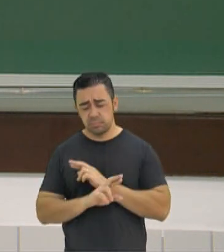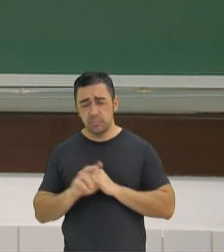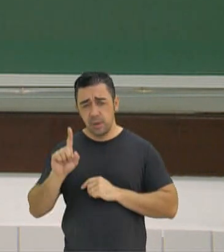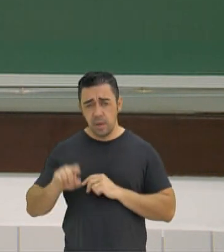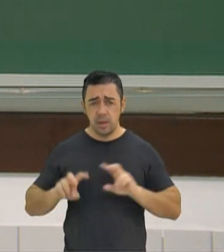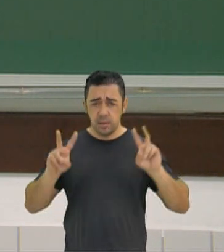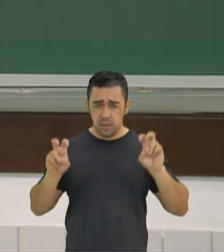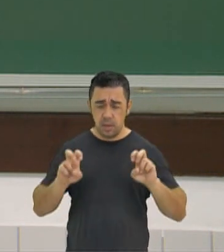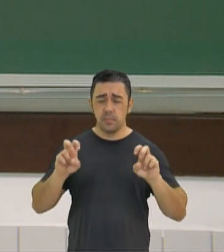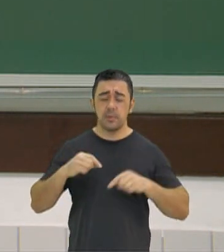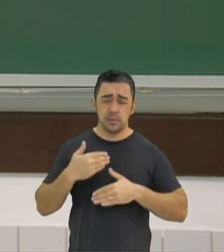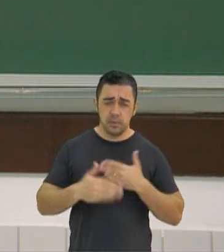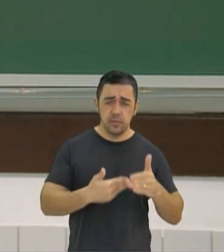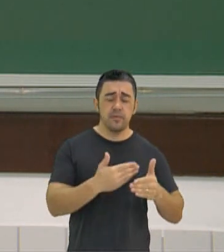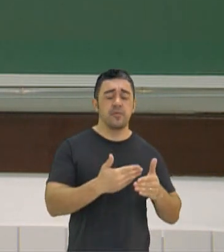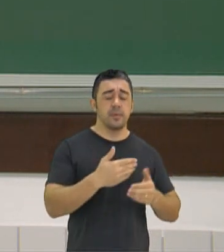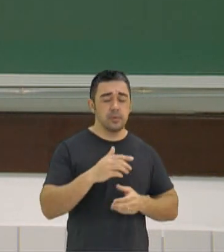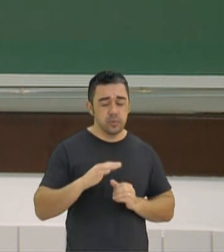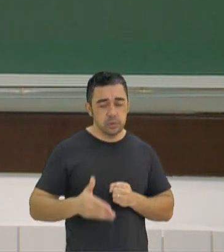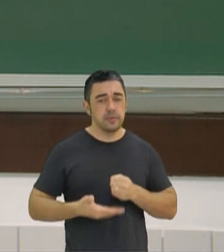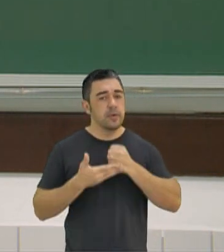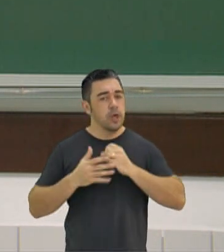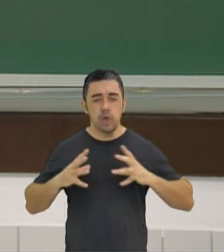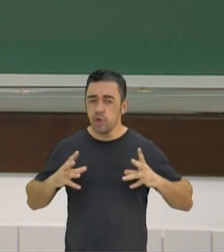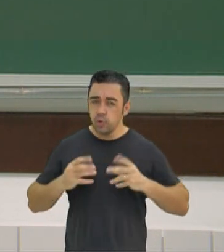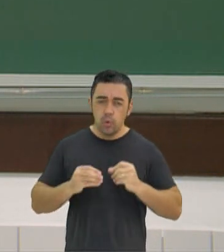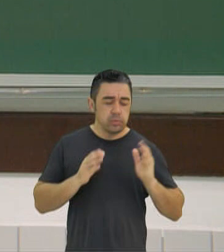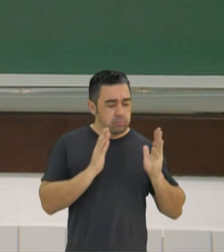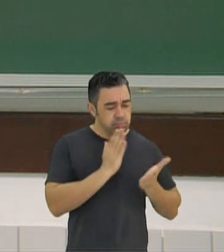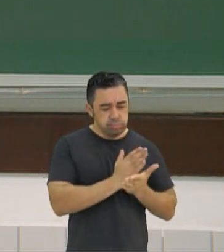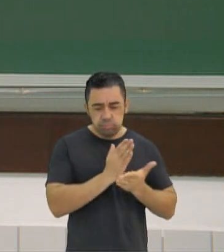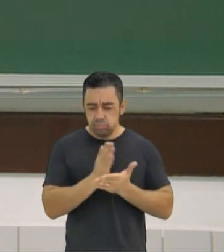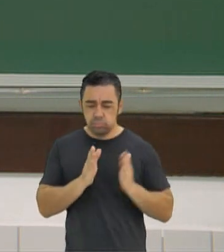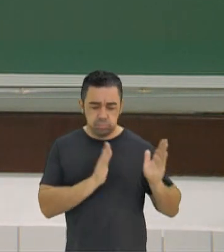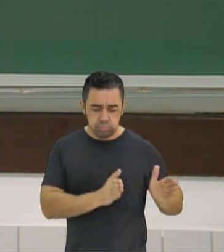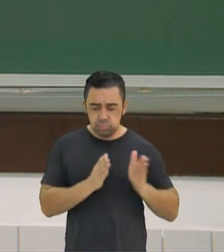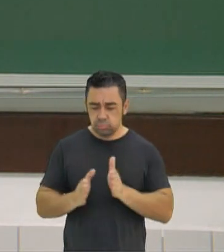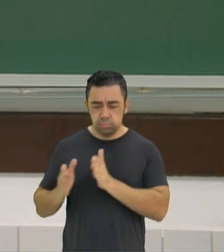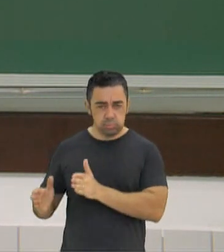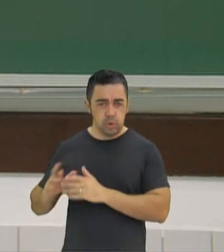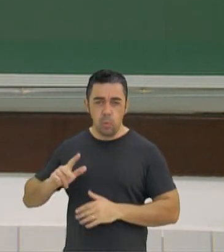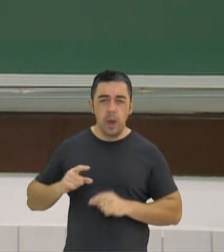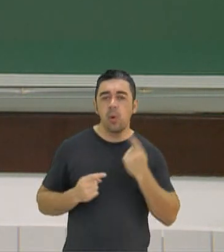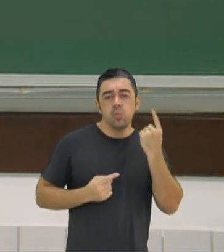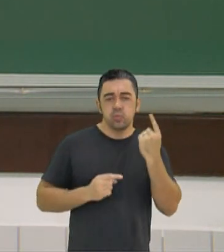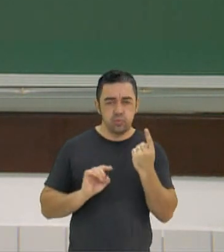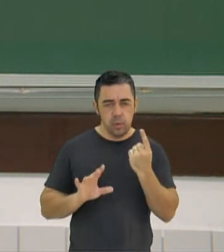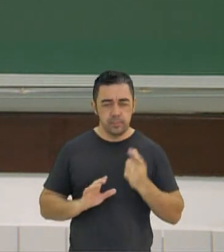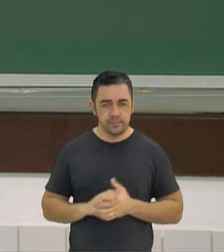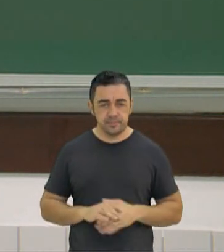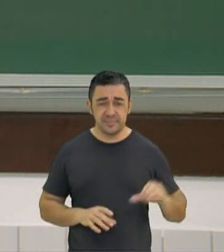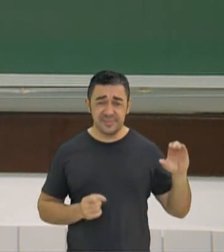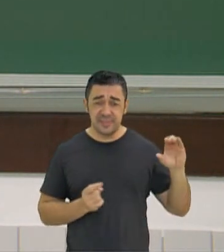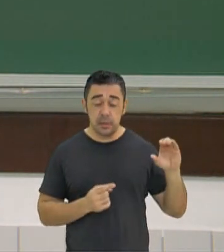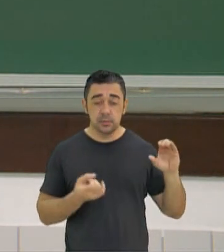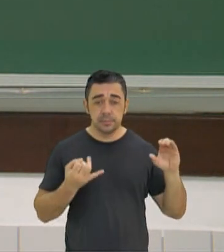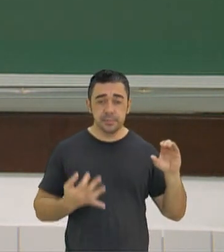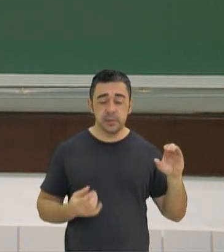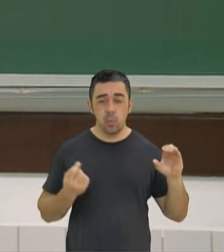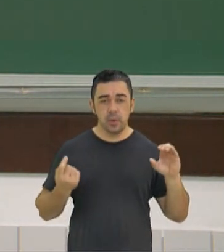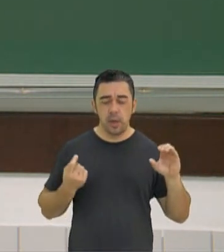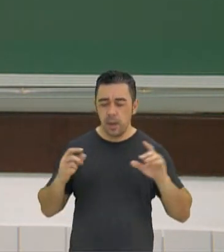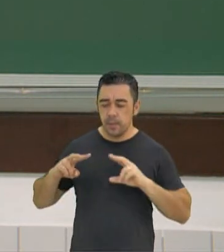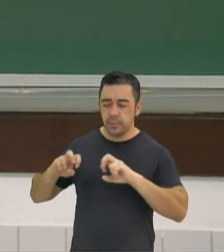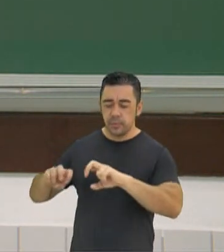desenvolvimento sustentável, ela deve abranger todas as etapas e não apenas alguns setores. Na letra C, fala sobre a exploração